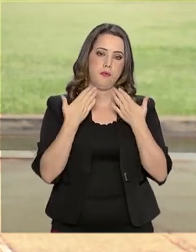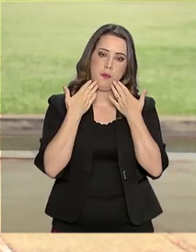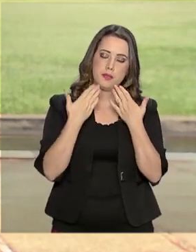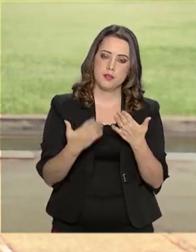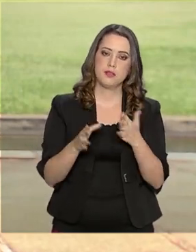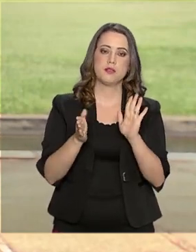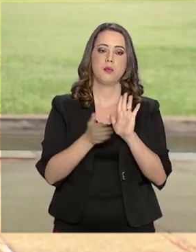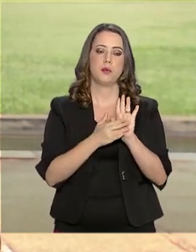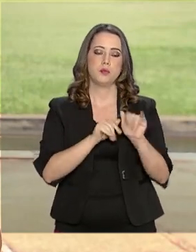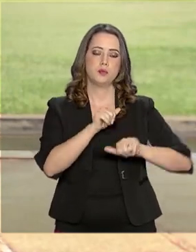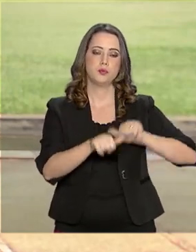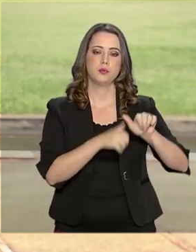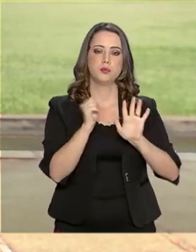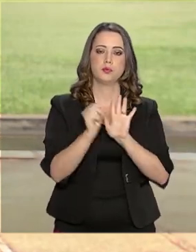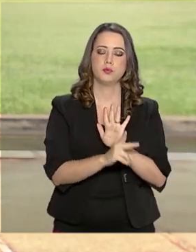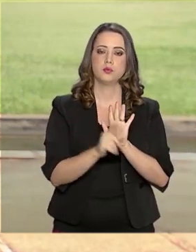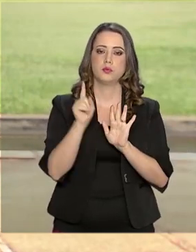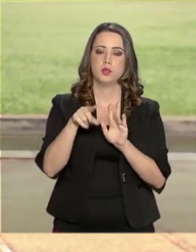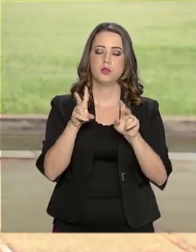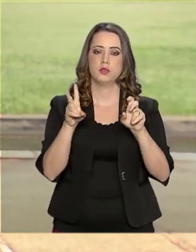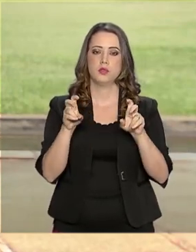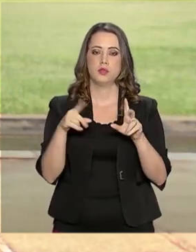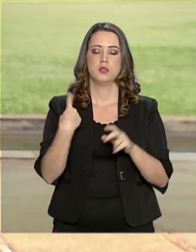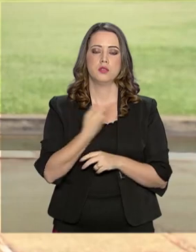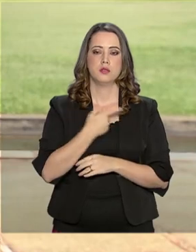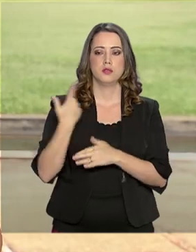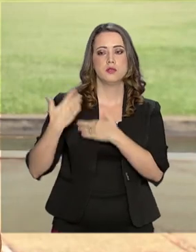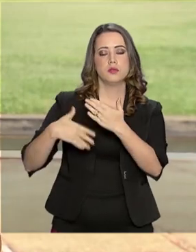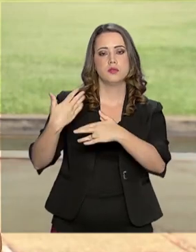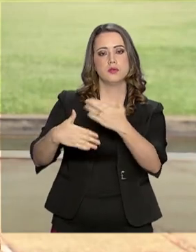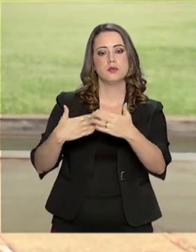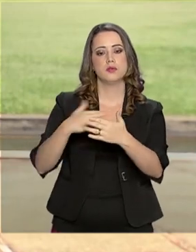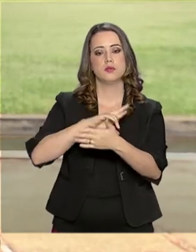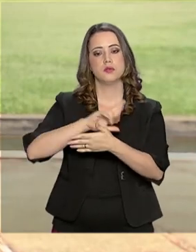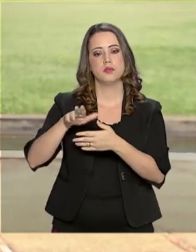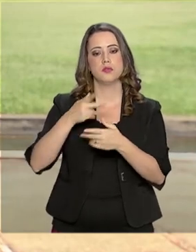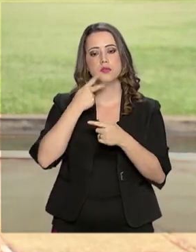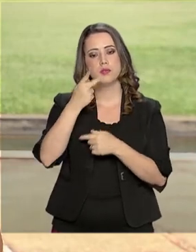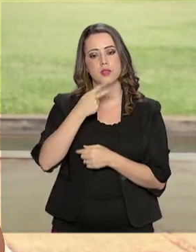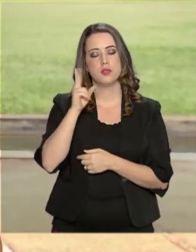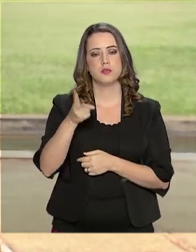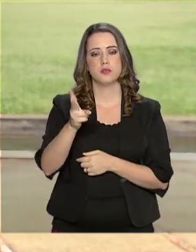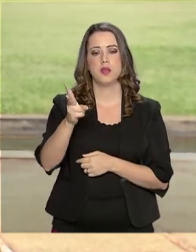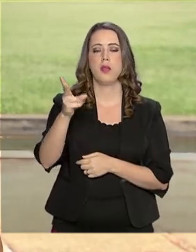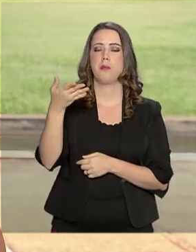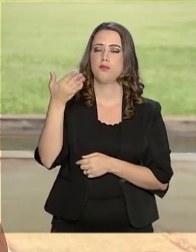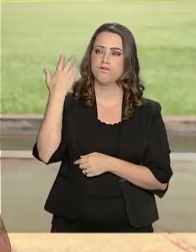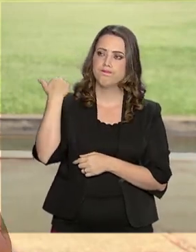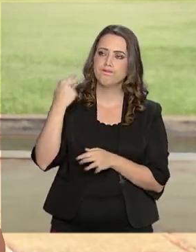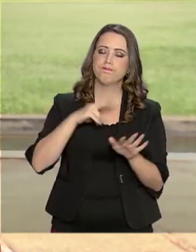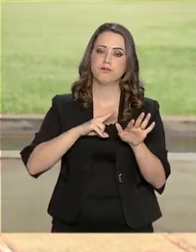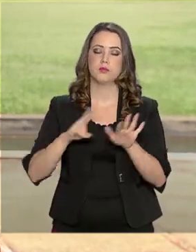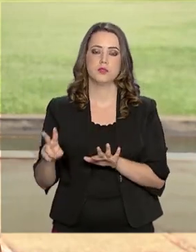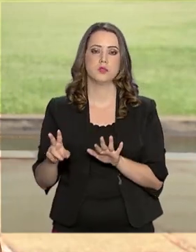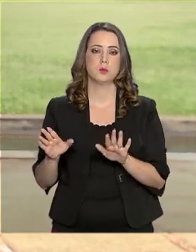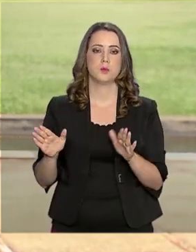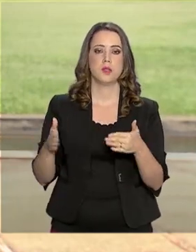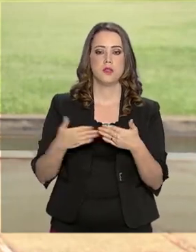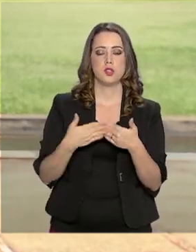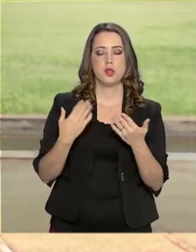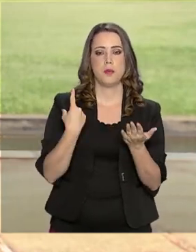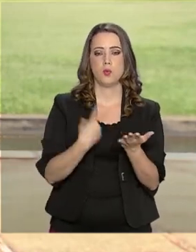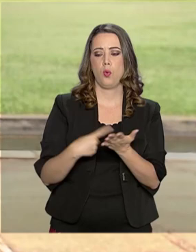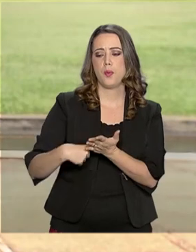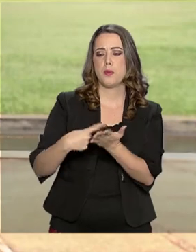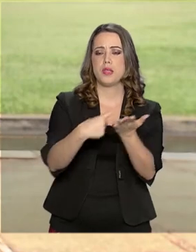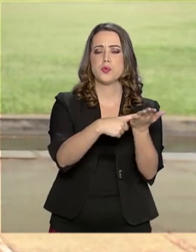reforma da previdência que é um assunto que nós jovens já estamos falando desde a semana passada de um fechamento de uma proposta